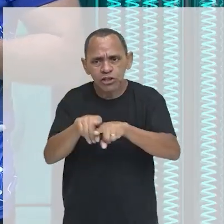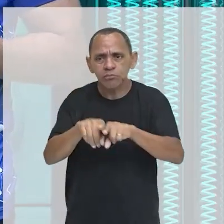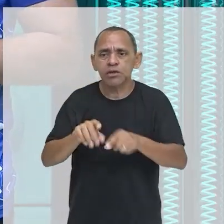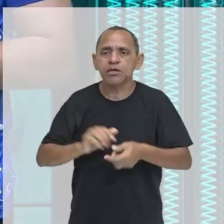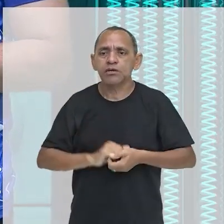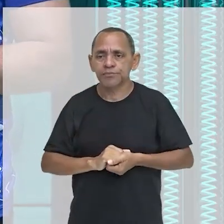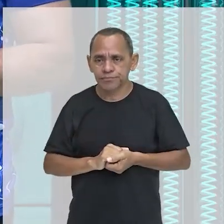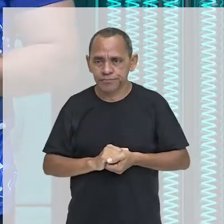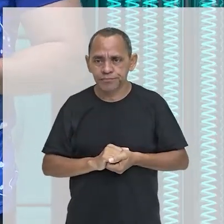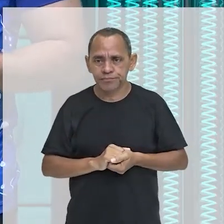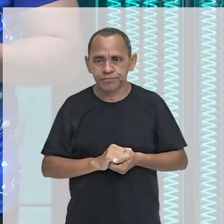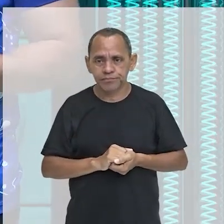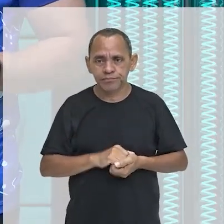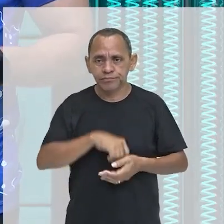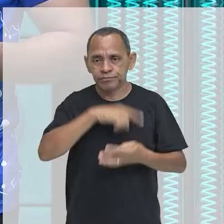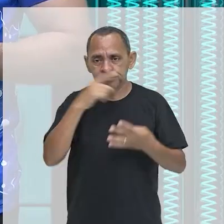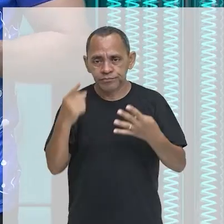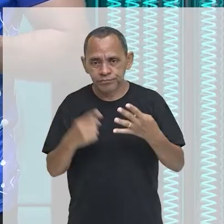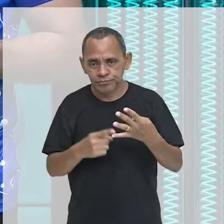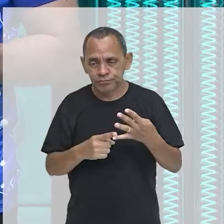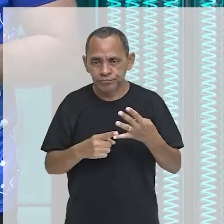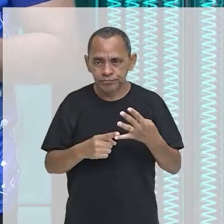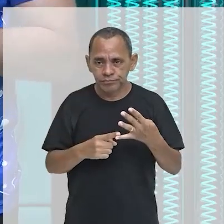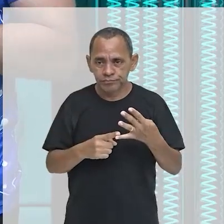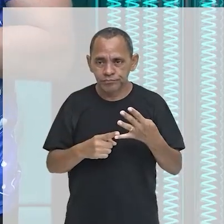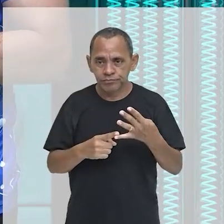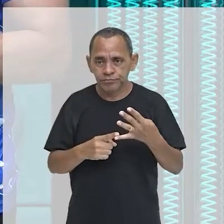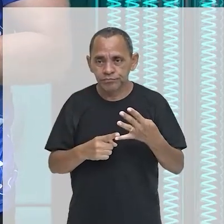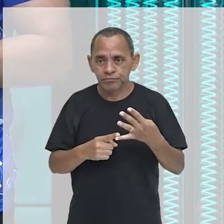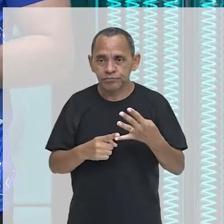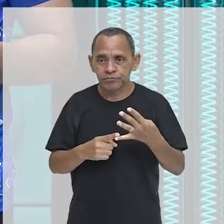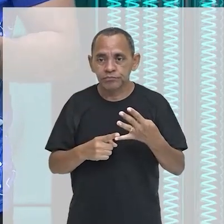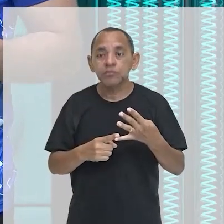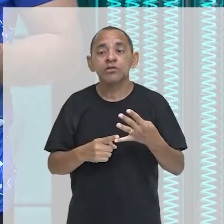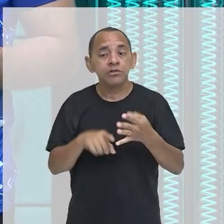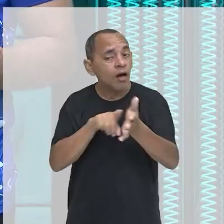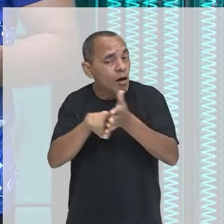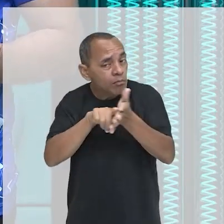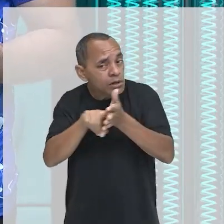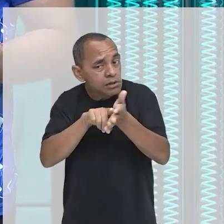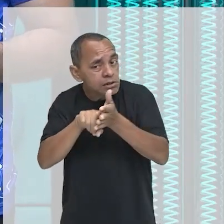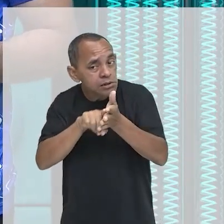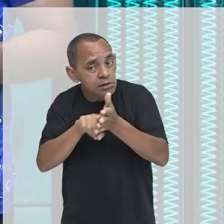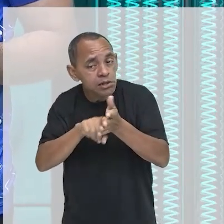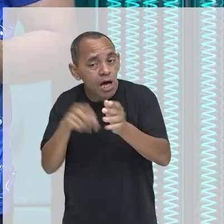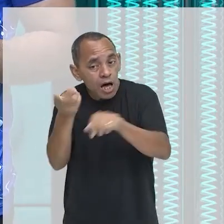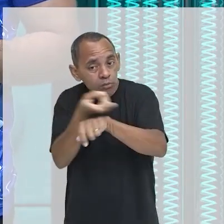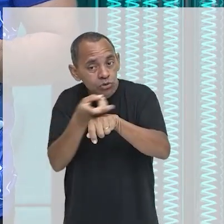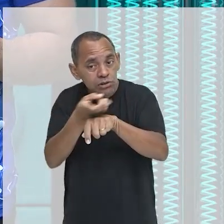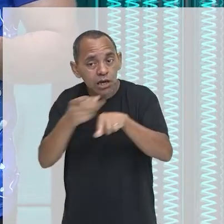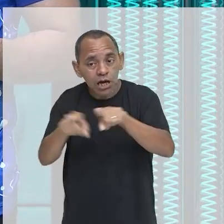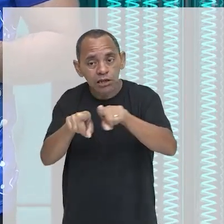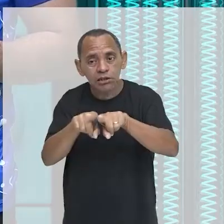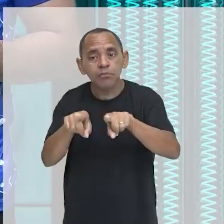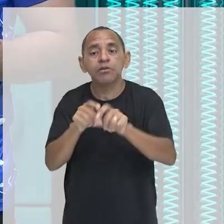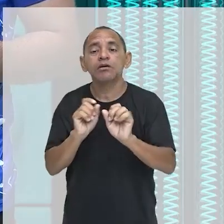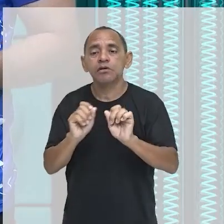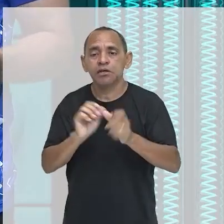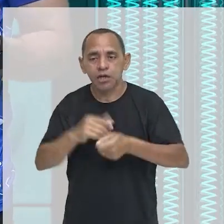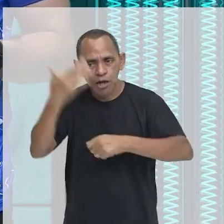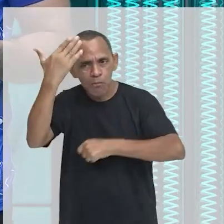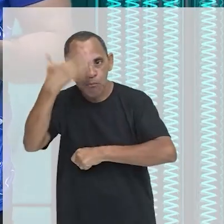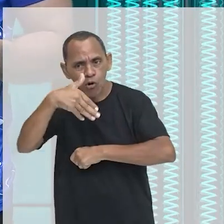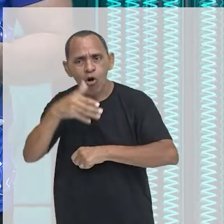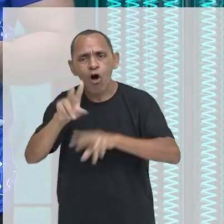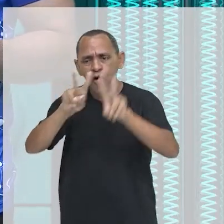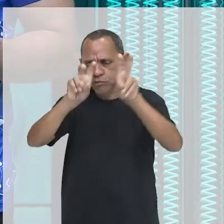passo aqui, olha só. Então, research and gather evidence. Você vai pesquisar e vai buscar por evidências, né, que corroboram aquela sua